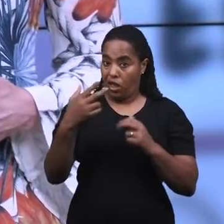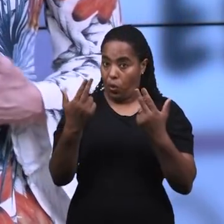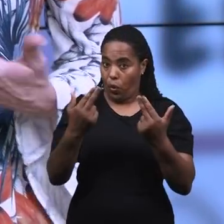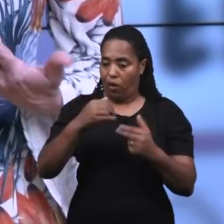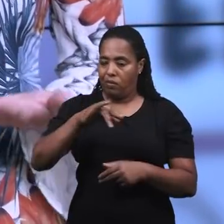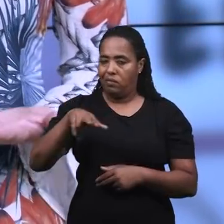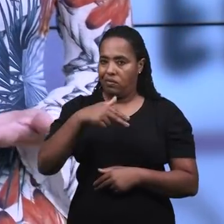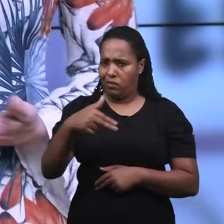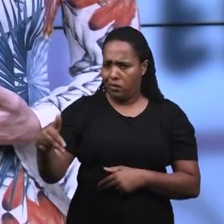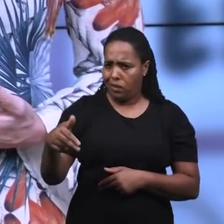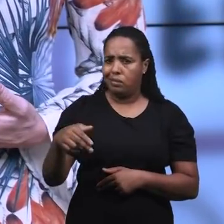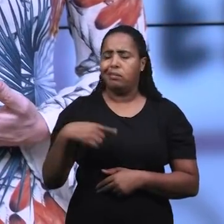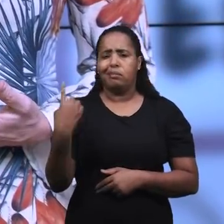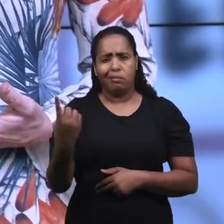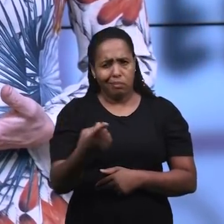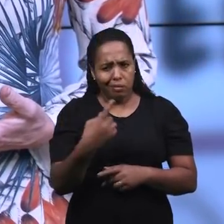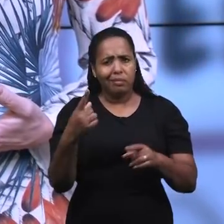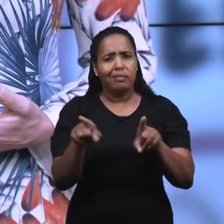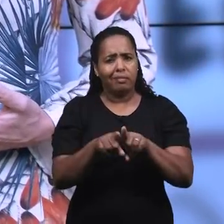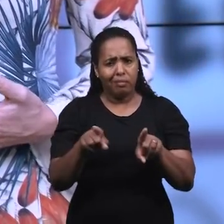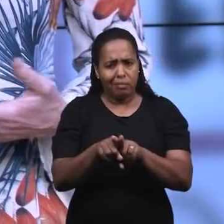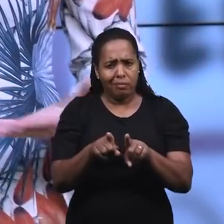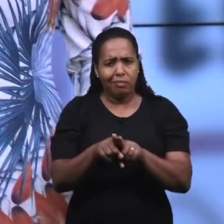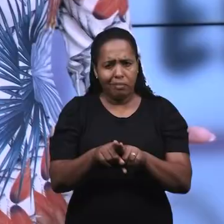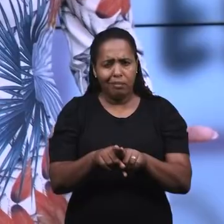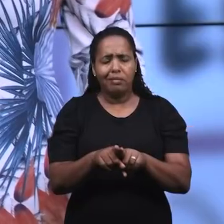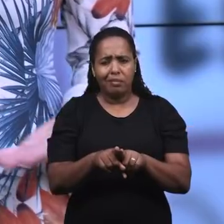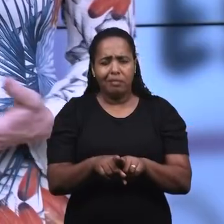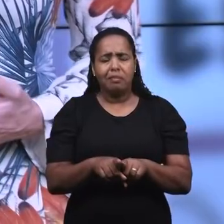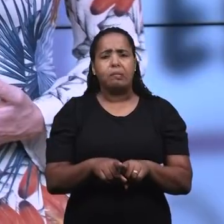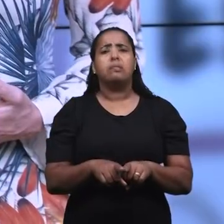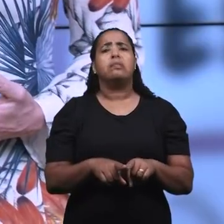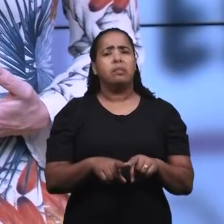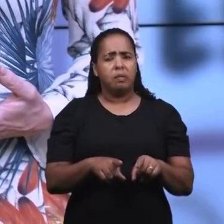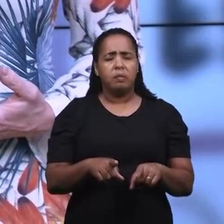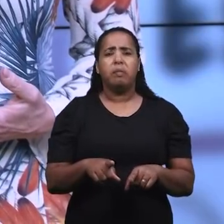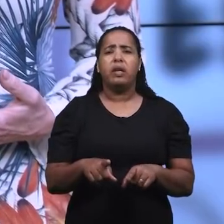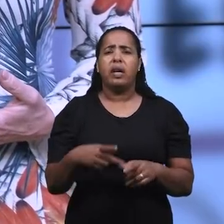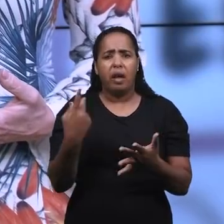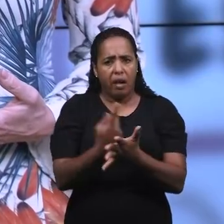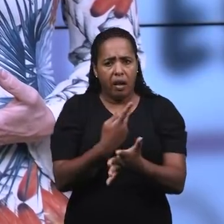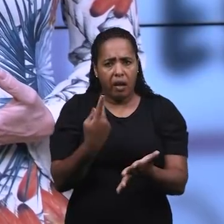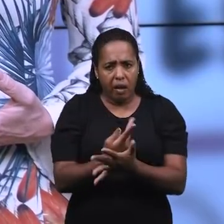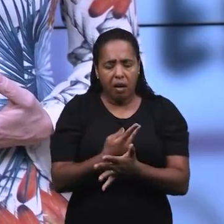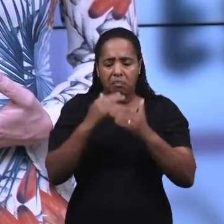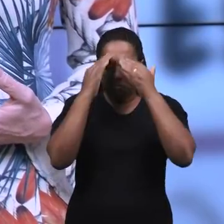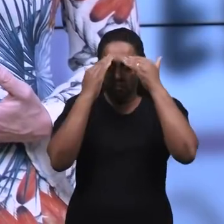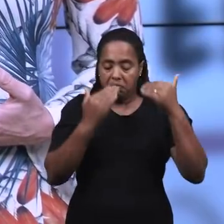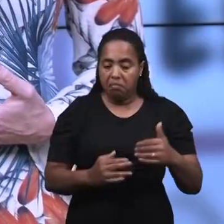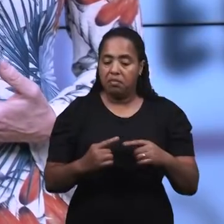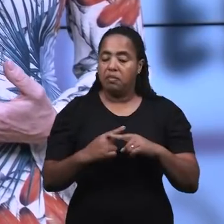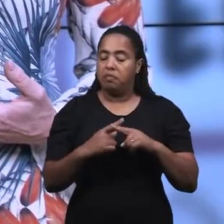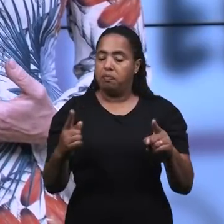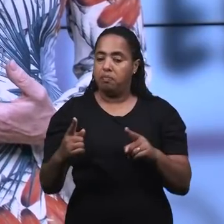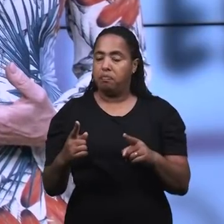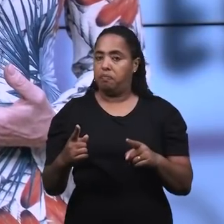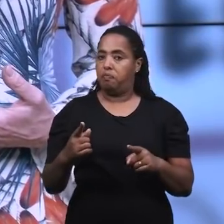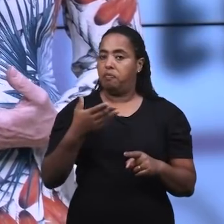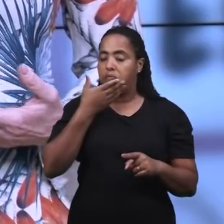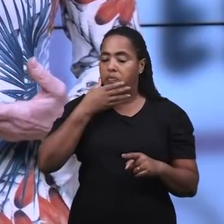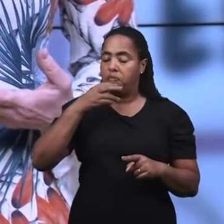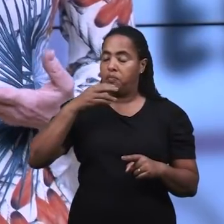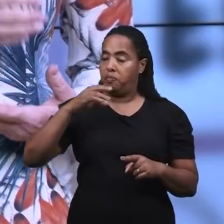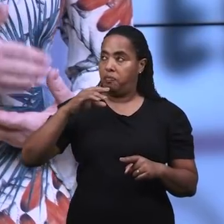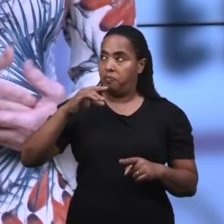também filhos imperfeitos, pecadores, desobedientes, e o nosso Pai, ao invés de nos abandonar